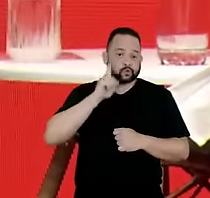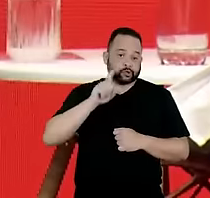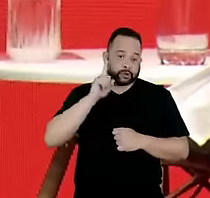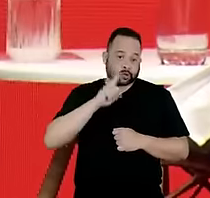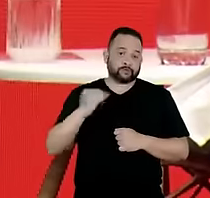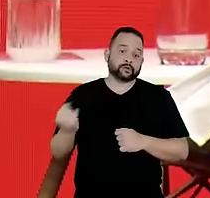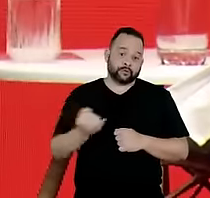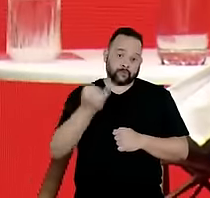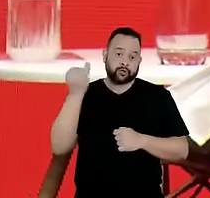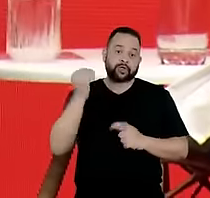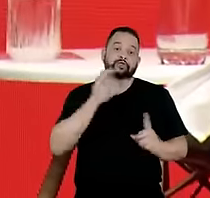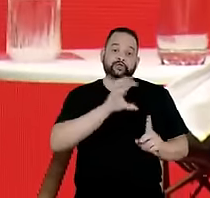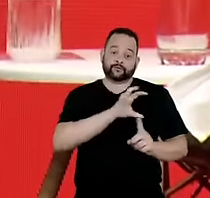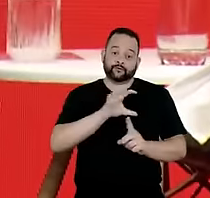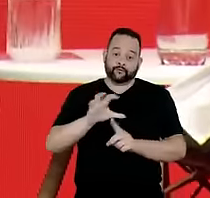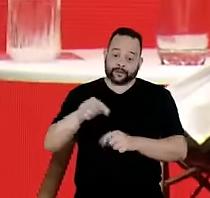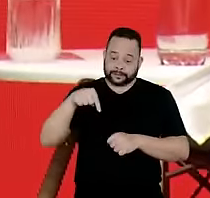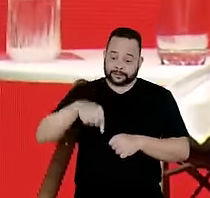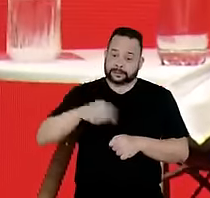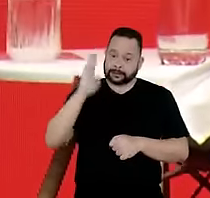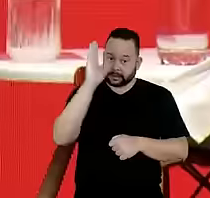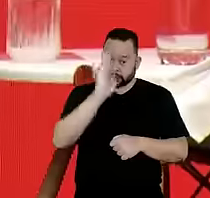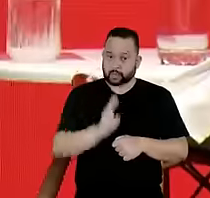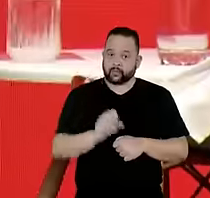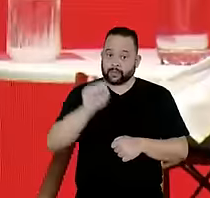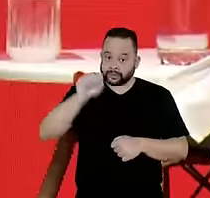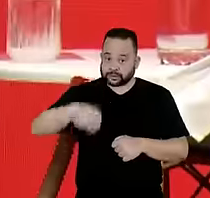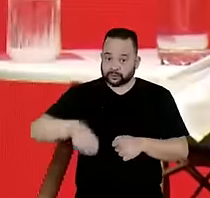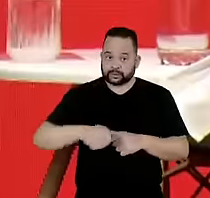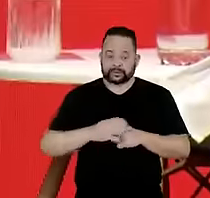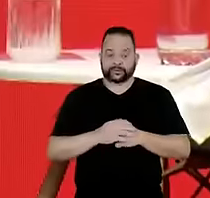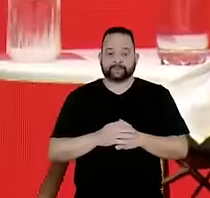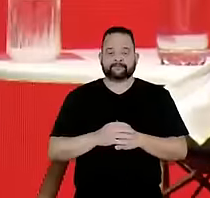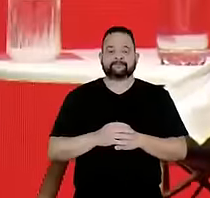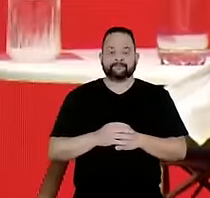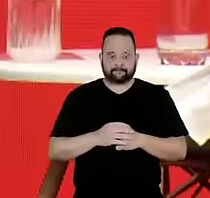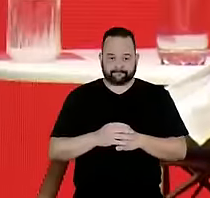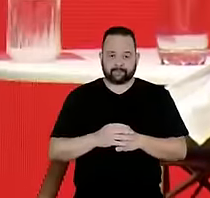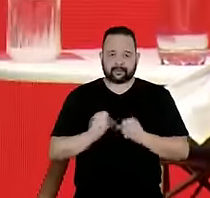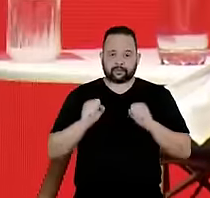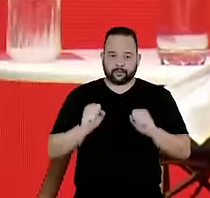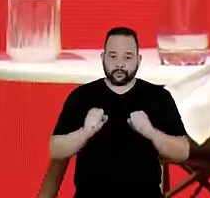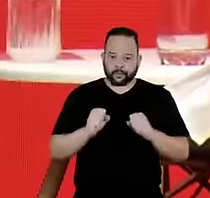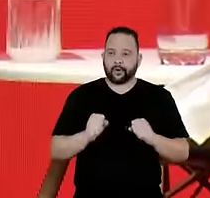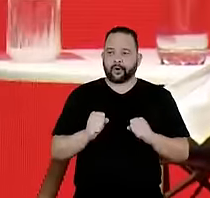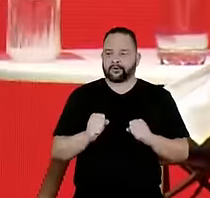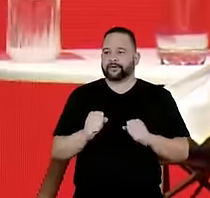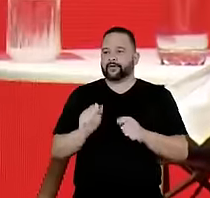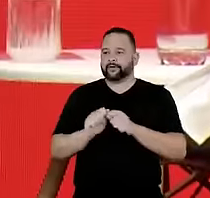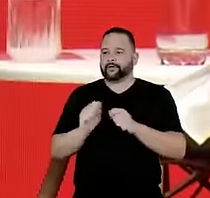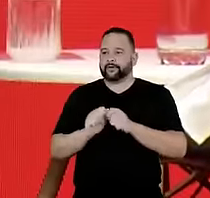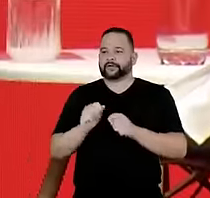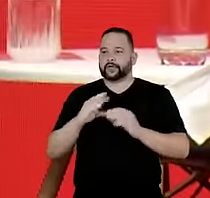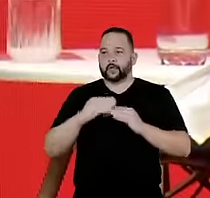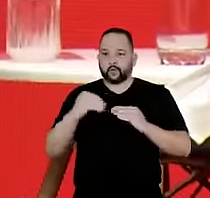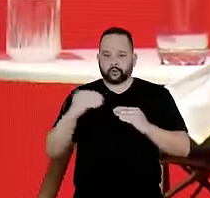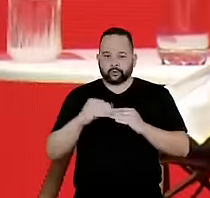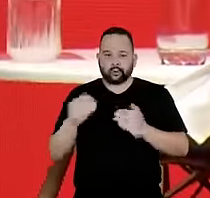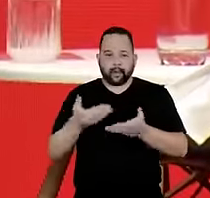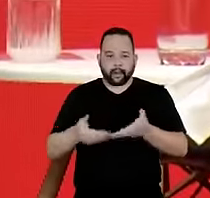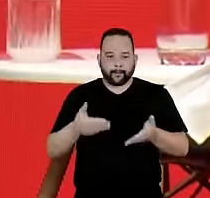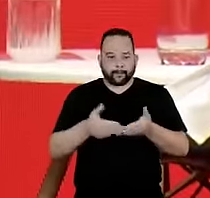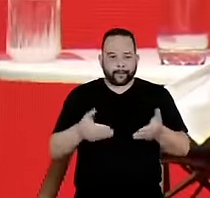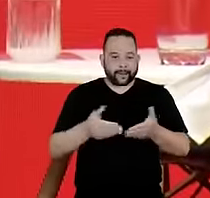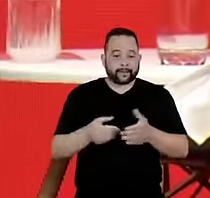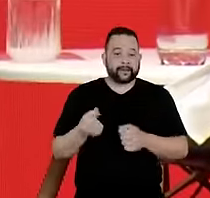isso vai acabar afetando o dólar em relação a moedas como um todo né a perspectiva né do do dólar talvez se enfraquecer em relação